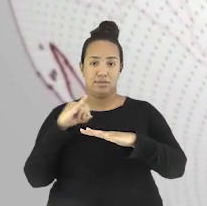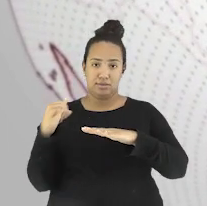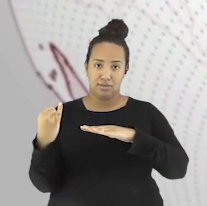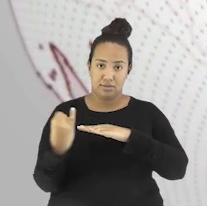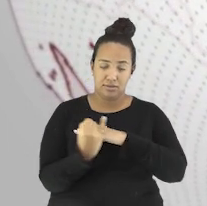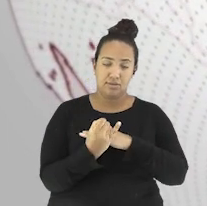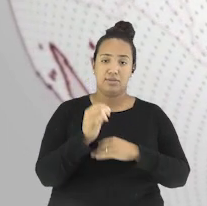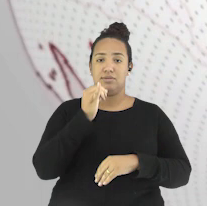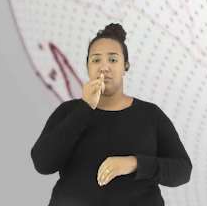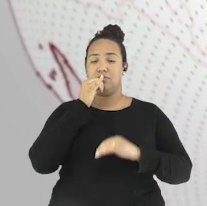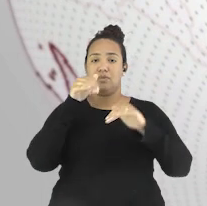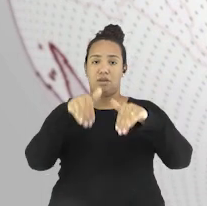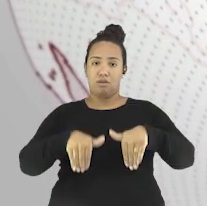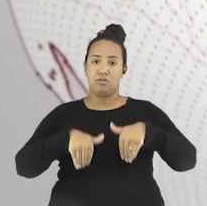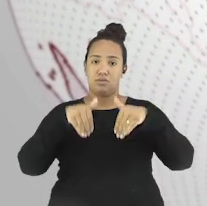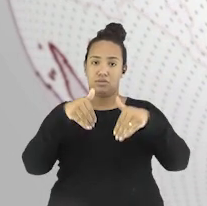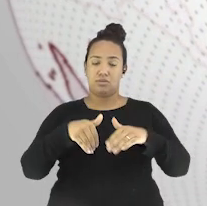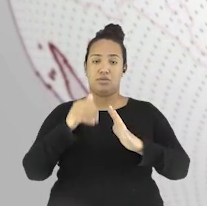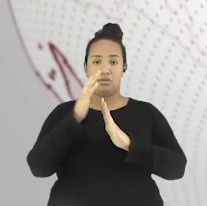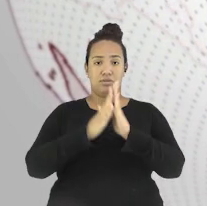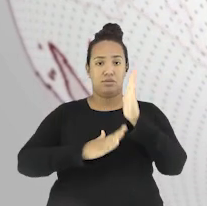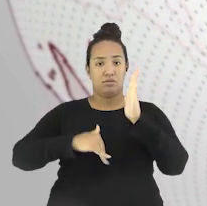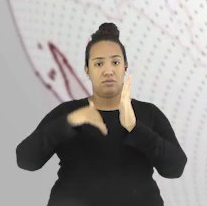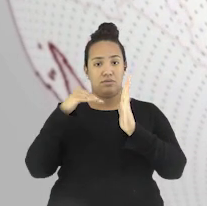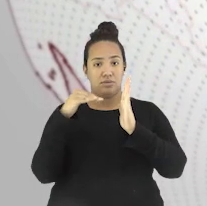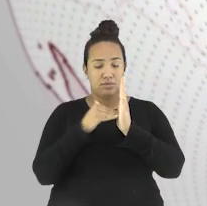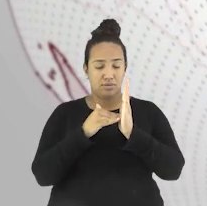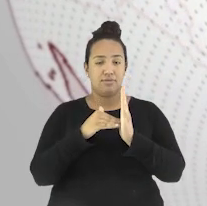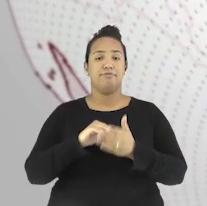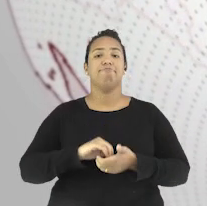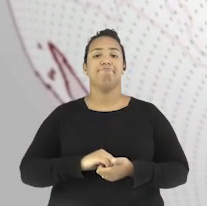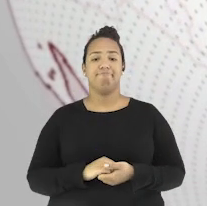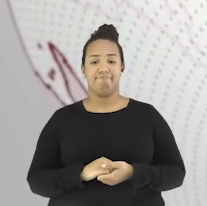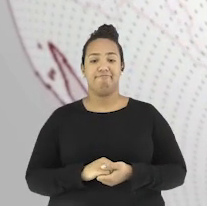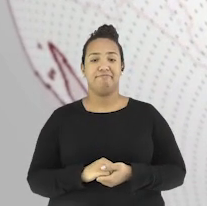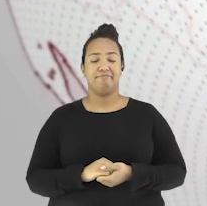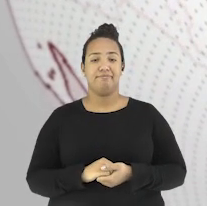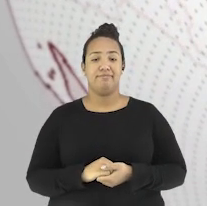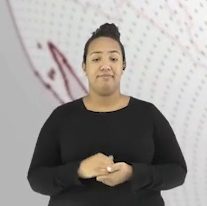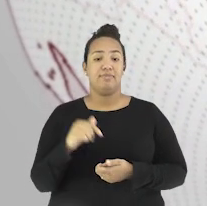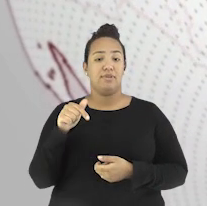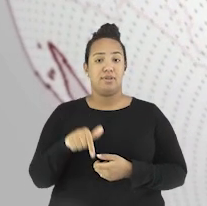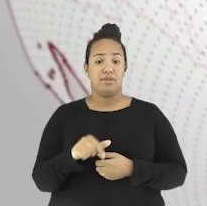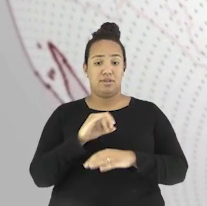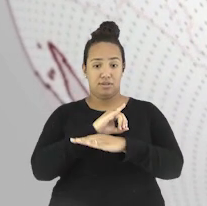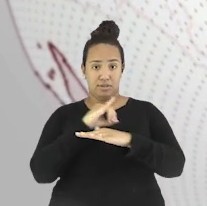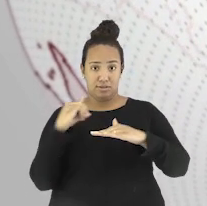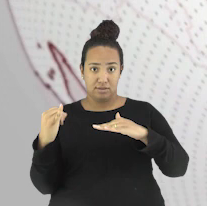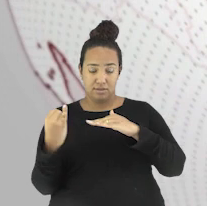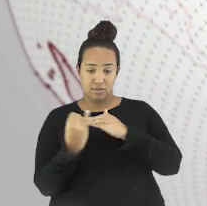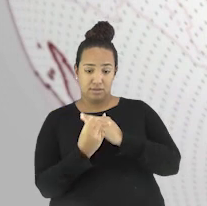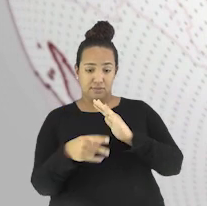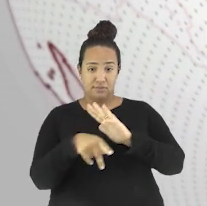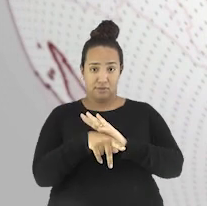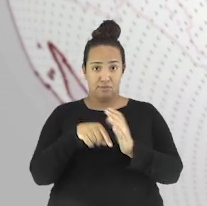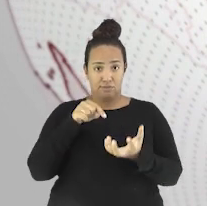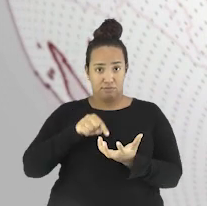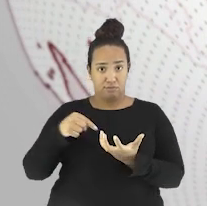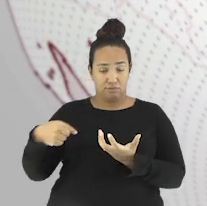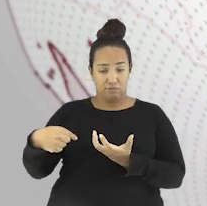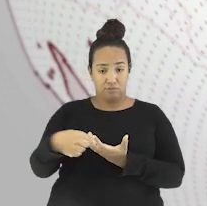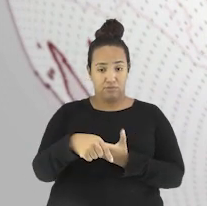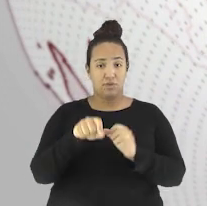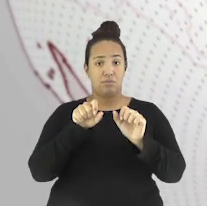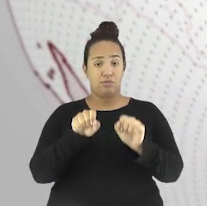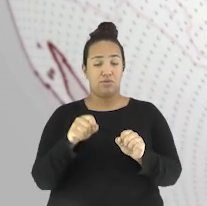Olá, estudante, tudo bem com você? Sou a professora Natália da disciplina de Geografia do segmento EJA e essa aula é do 8º